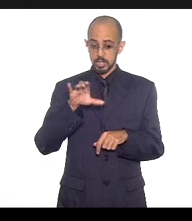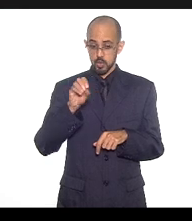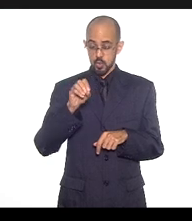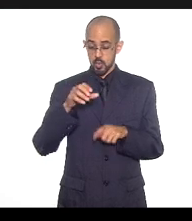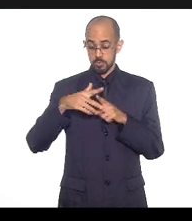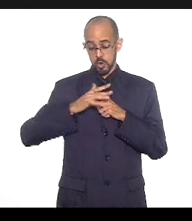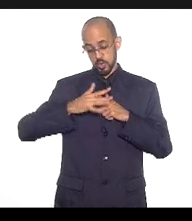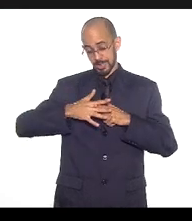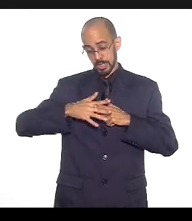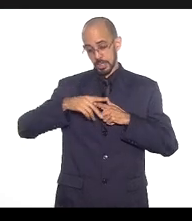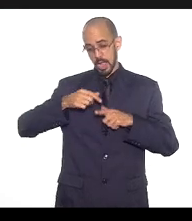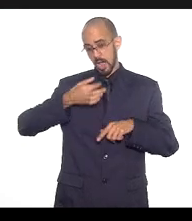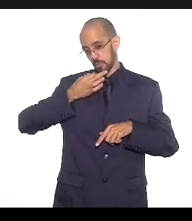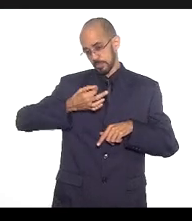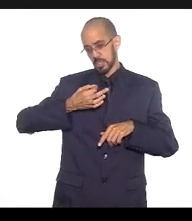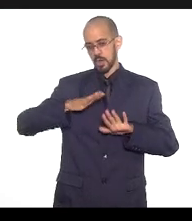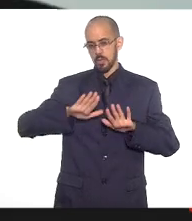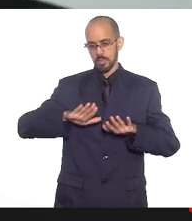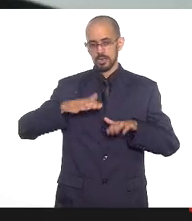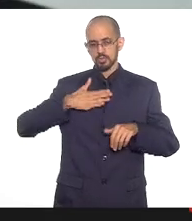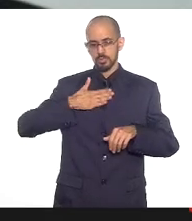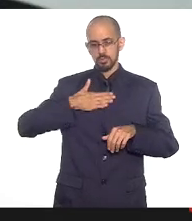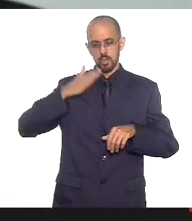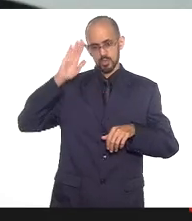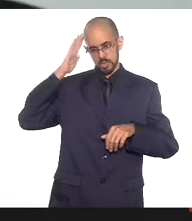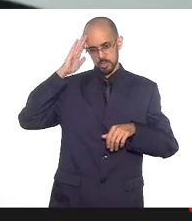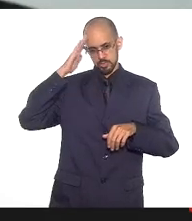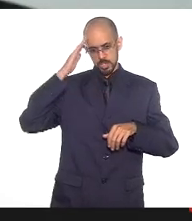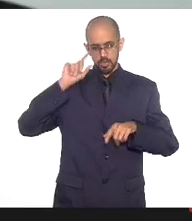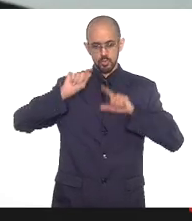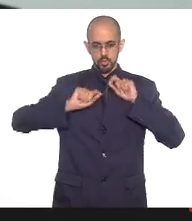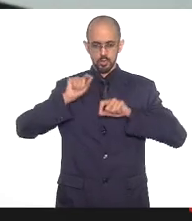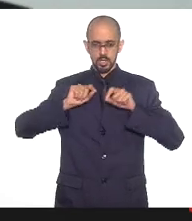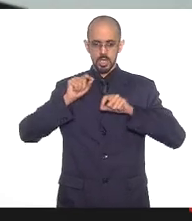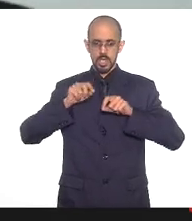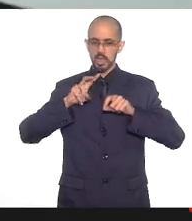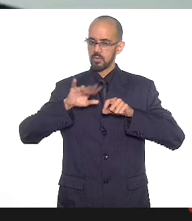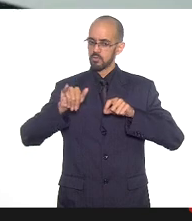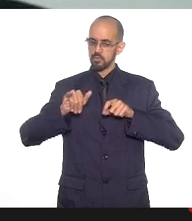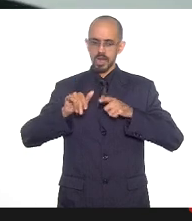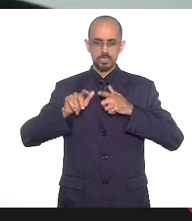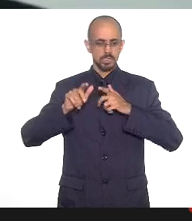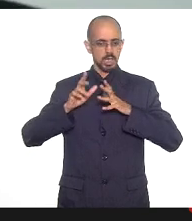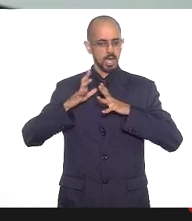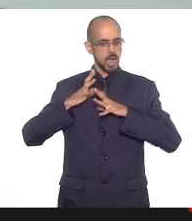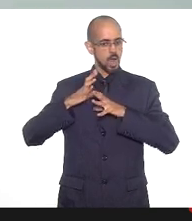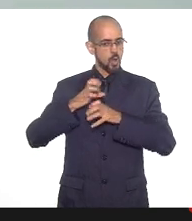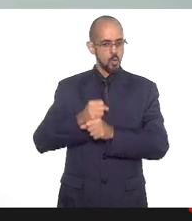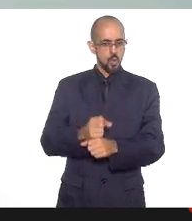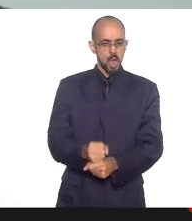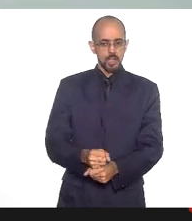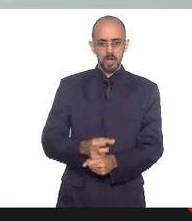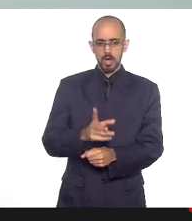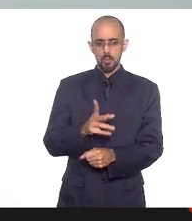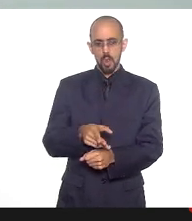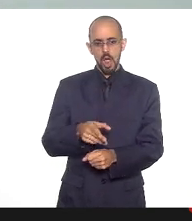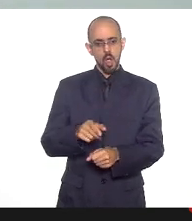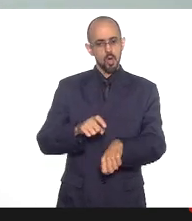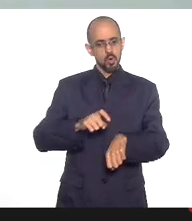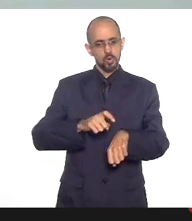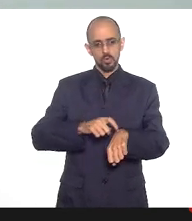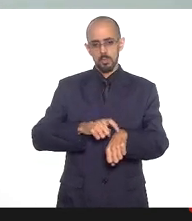mas... No meu entendimento inicial, ela vai se dar da mesma forma que se dá no período